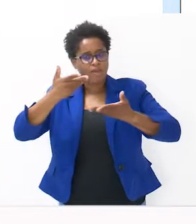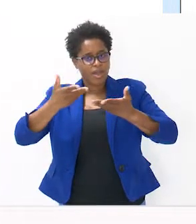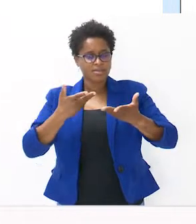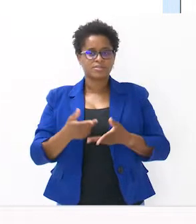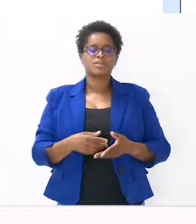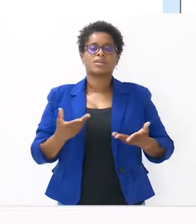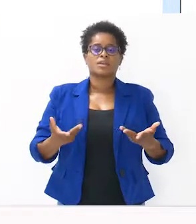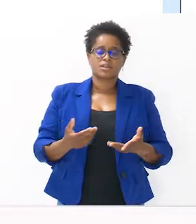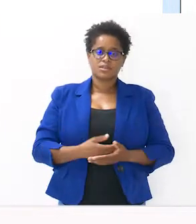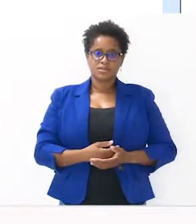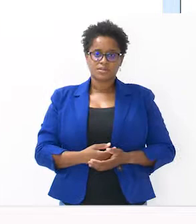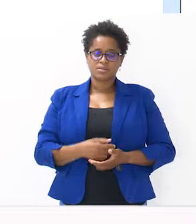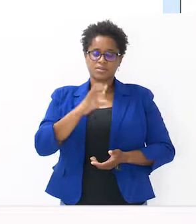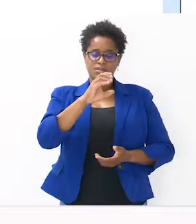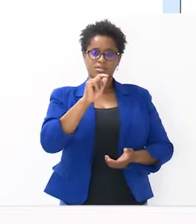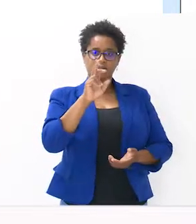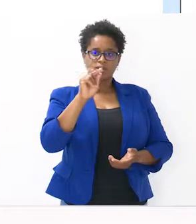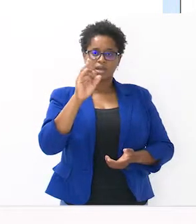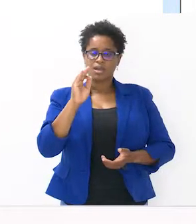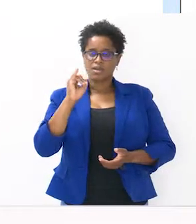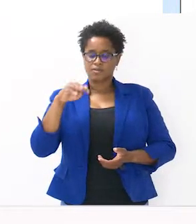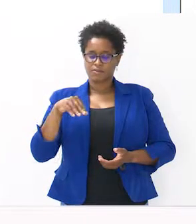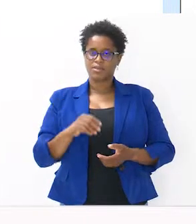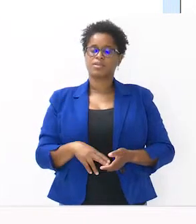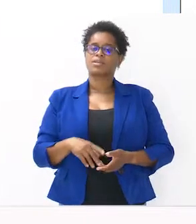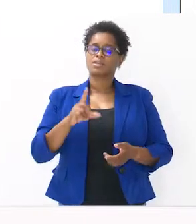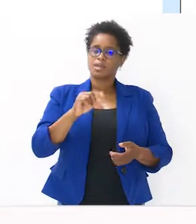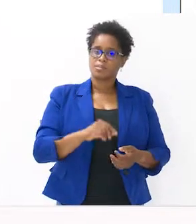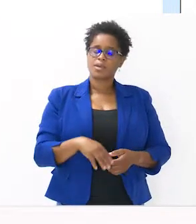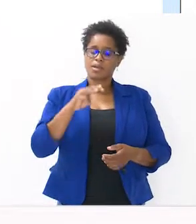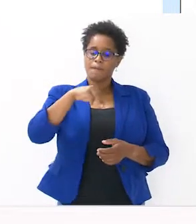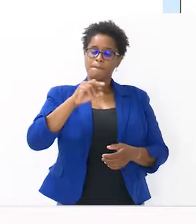é entre o Serafim, isso, e o